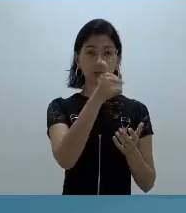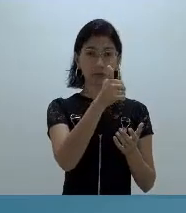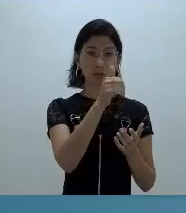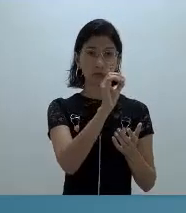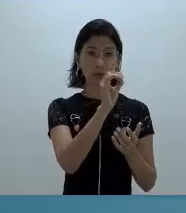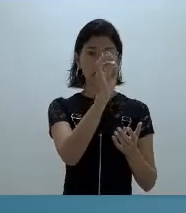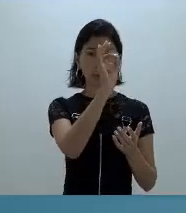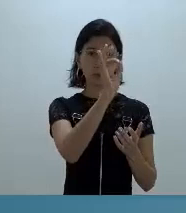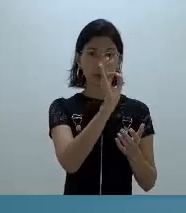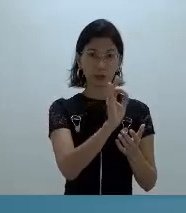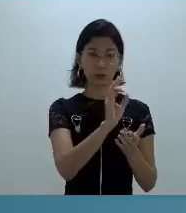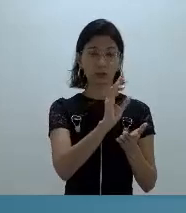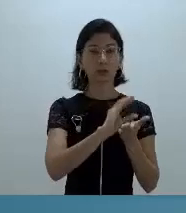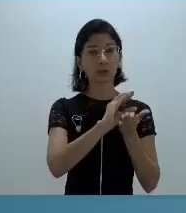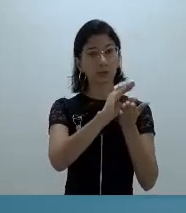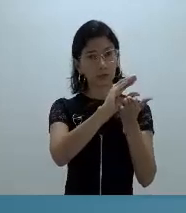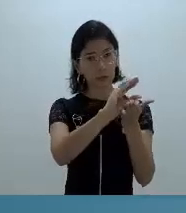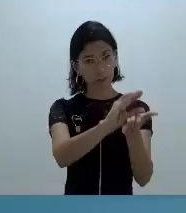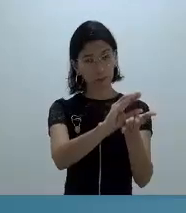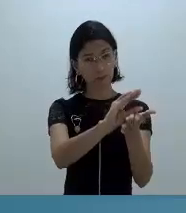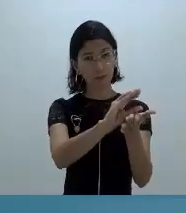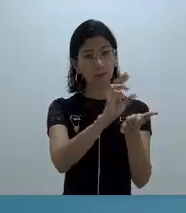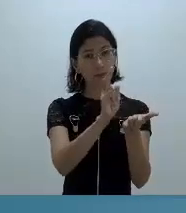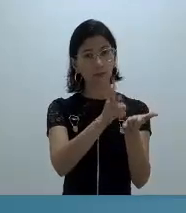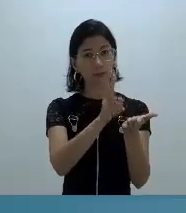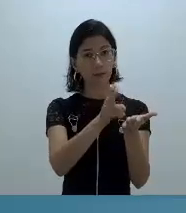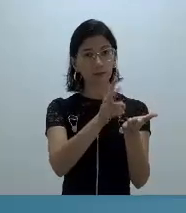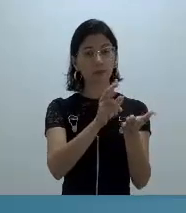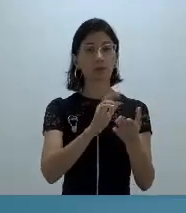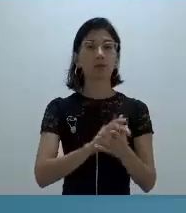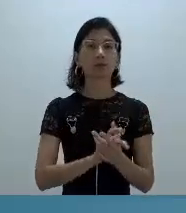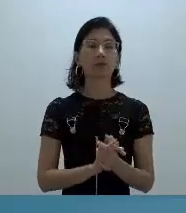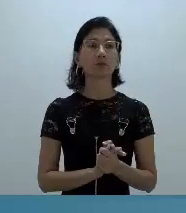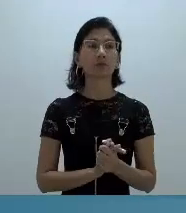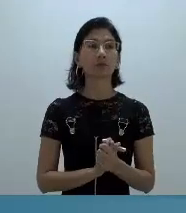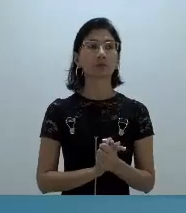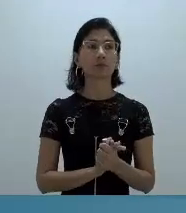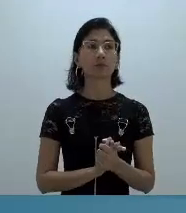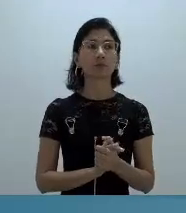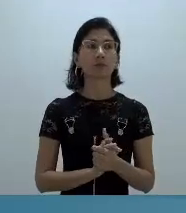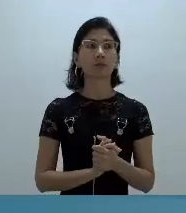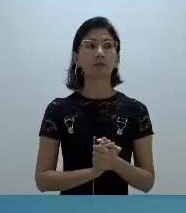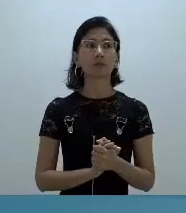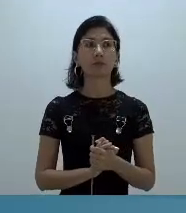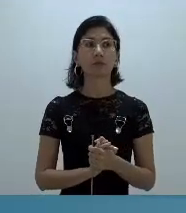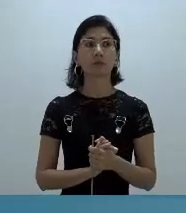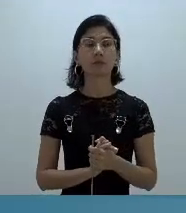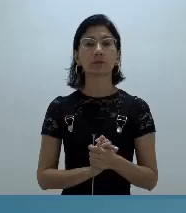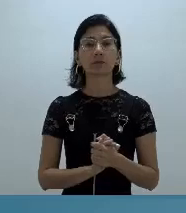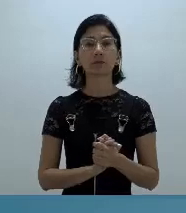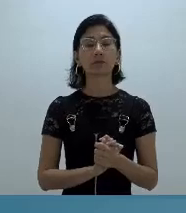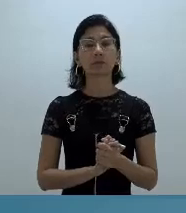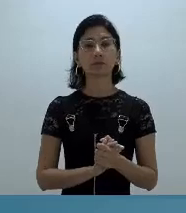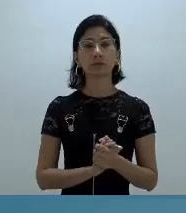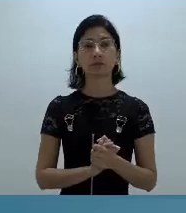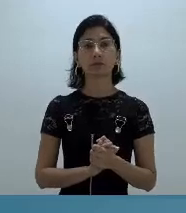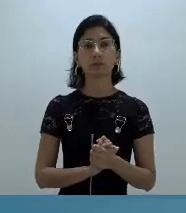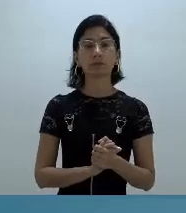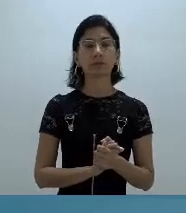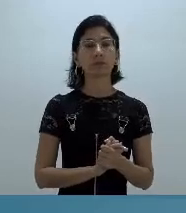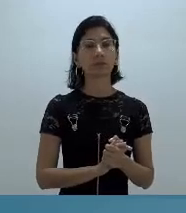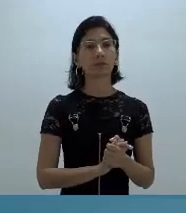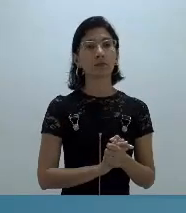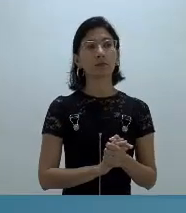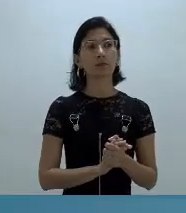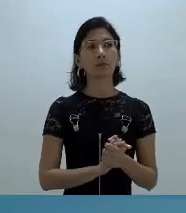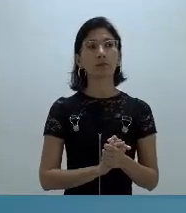cuja condenação for atendida no acordo, no mês de 821, deve ser vista da média de valores